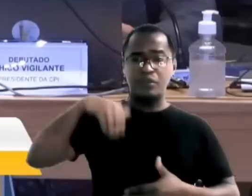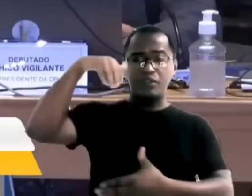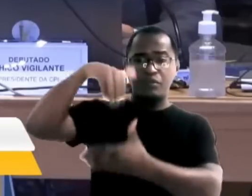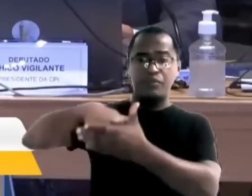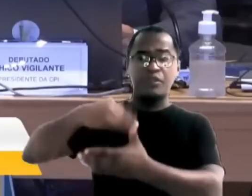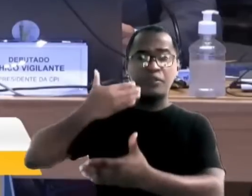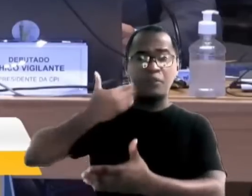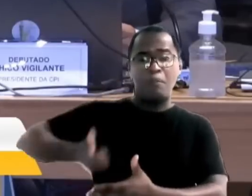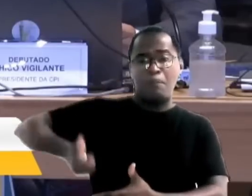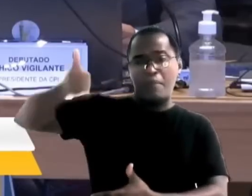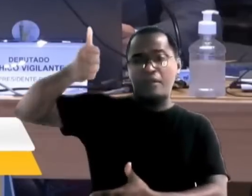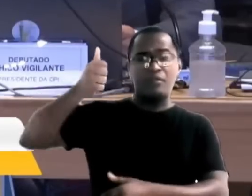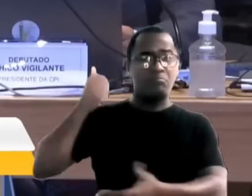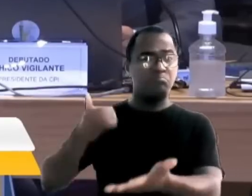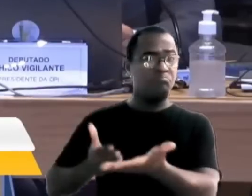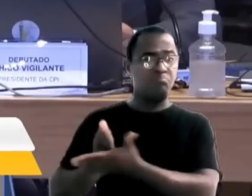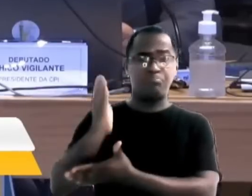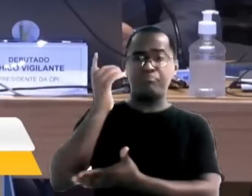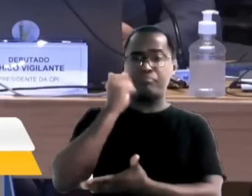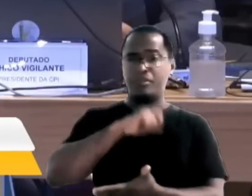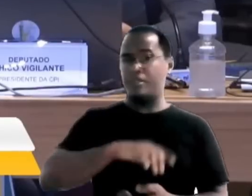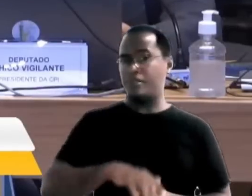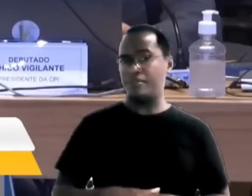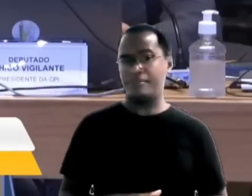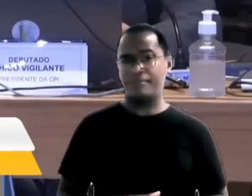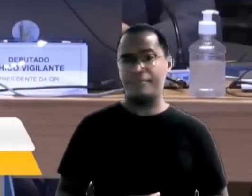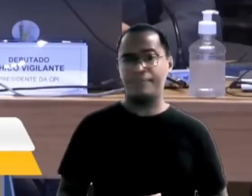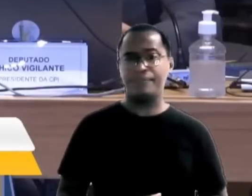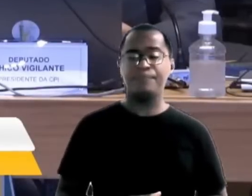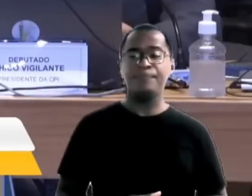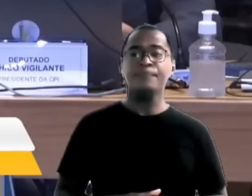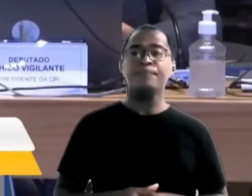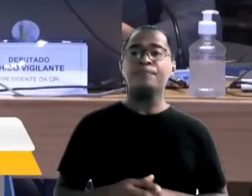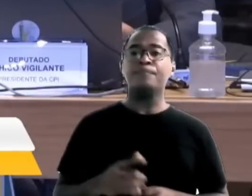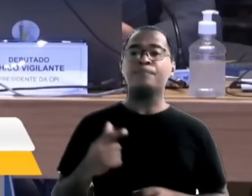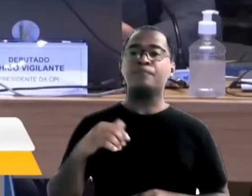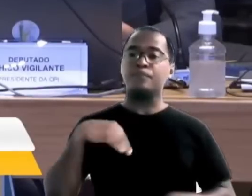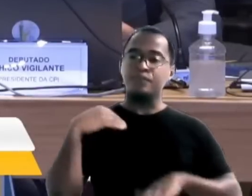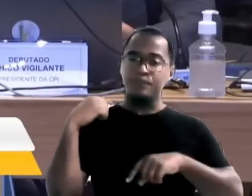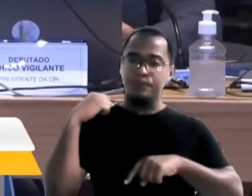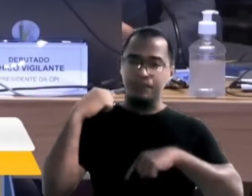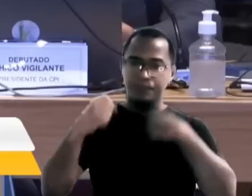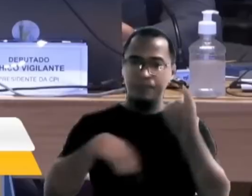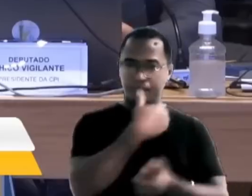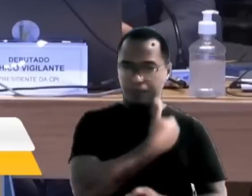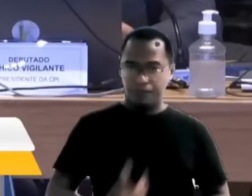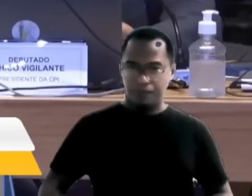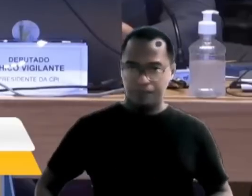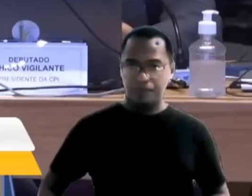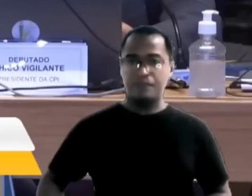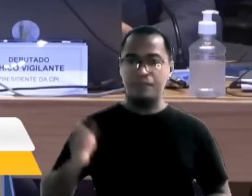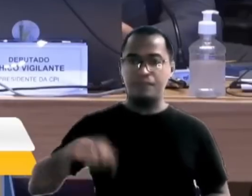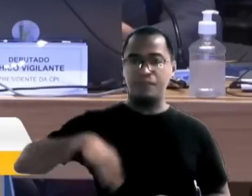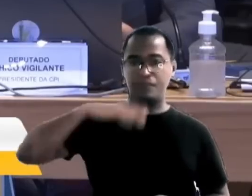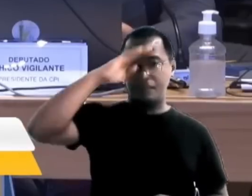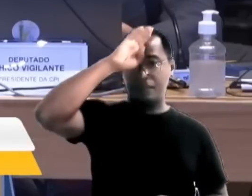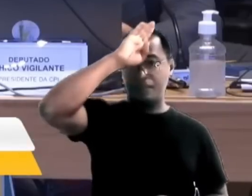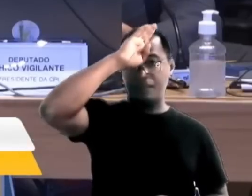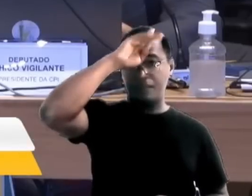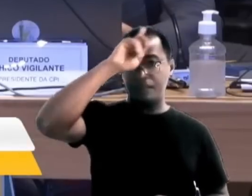General Heleno, durante o governo do ex-presidente Bolsonaro, foi veiculado pela grande imprensa um áudio do